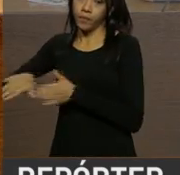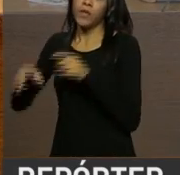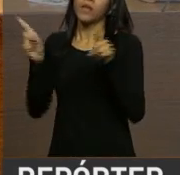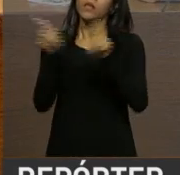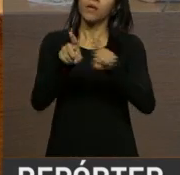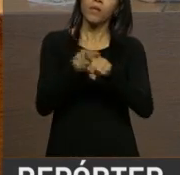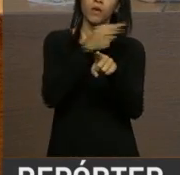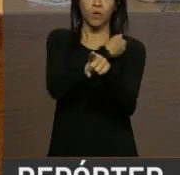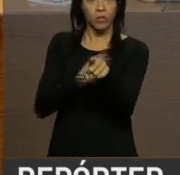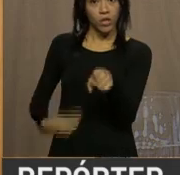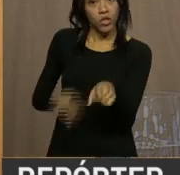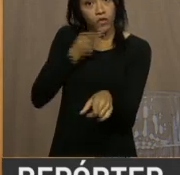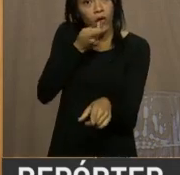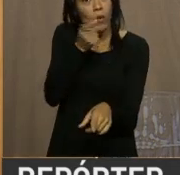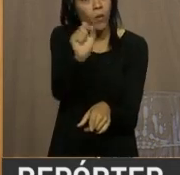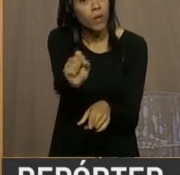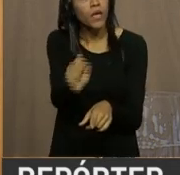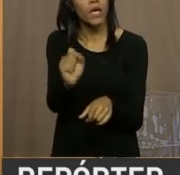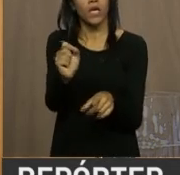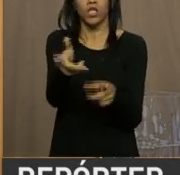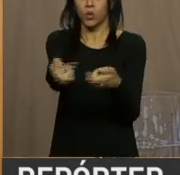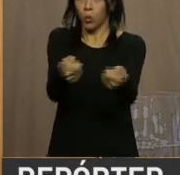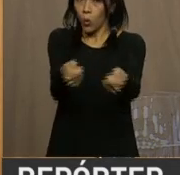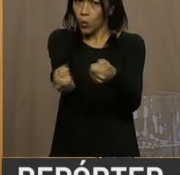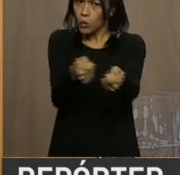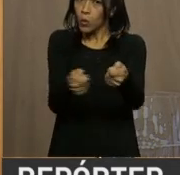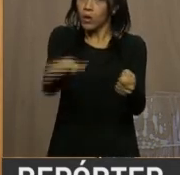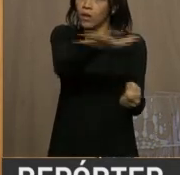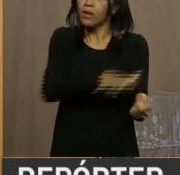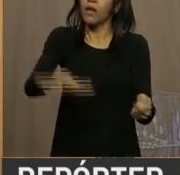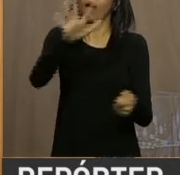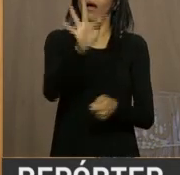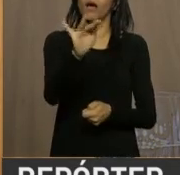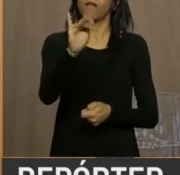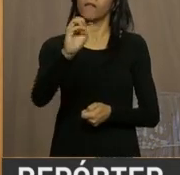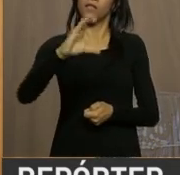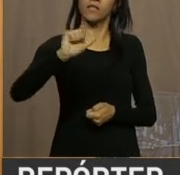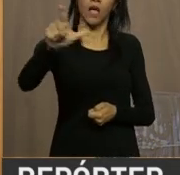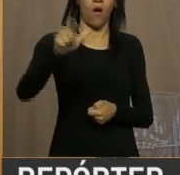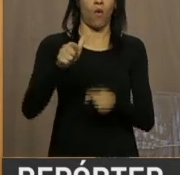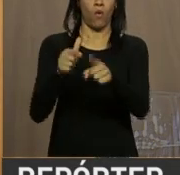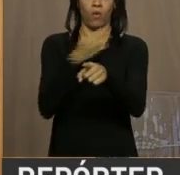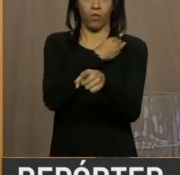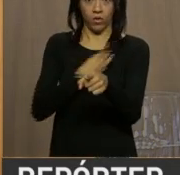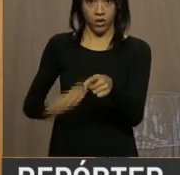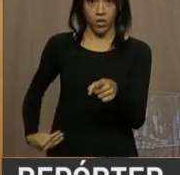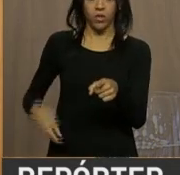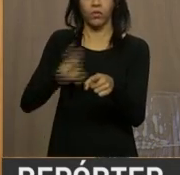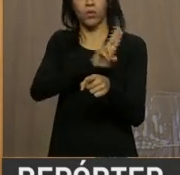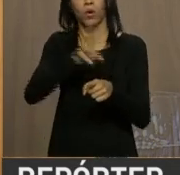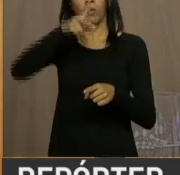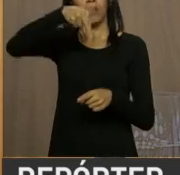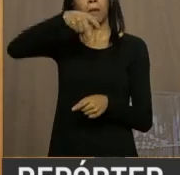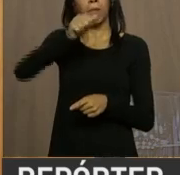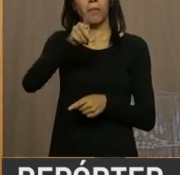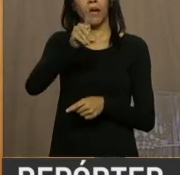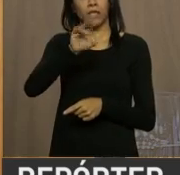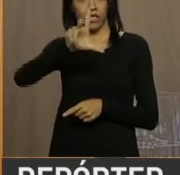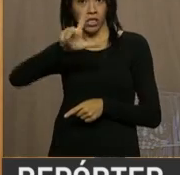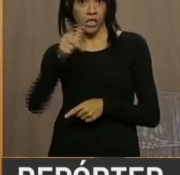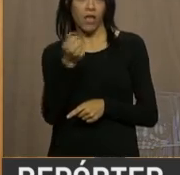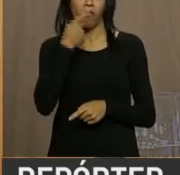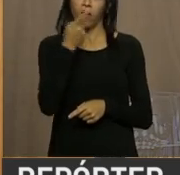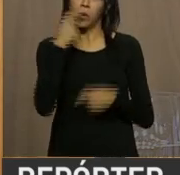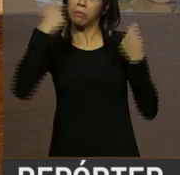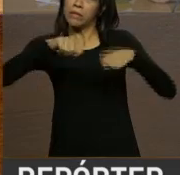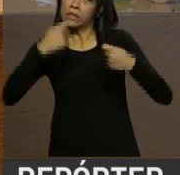reafirmaram a importância do equilíbrio fiscal. O ministro-chefe da Casa Civil, Eliseu Padilha, disse que é preciso resgatar a